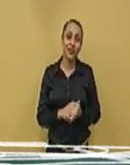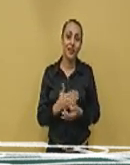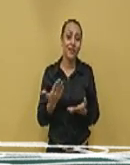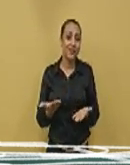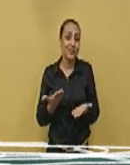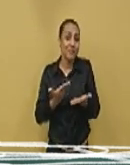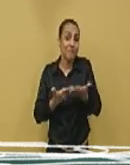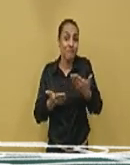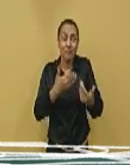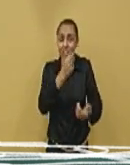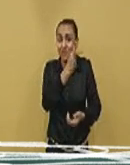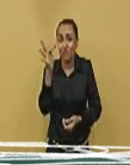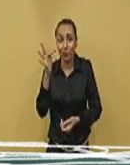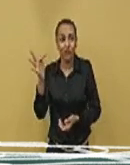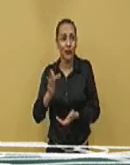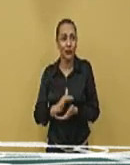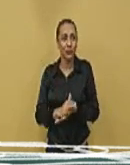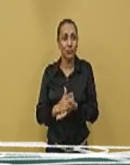da faculdade,